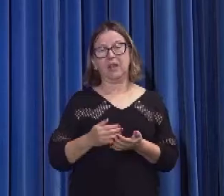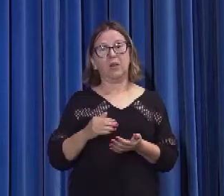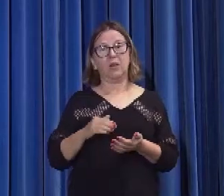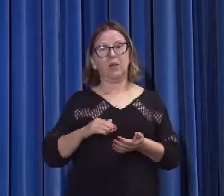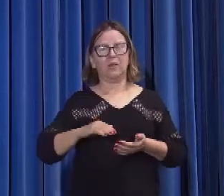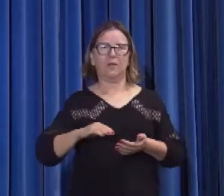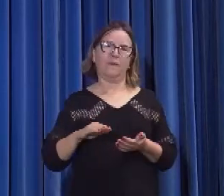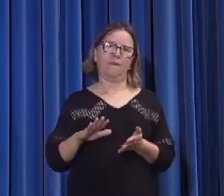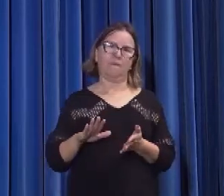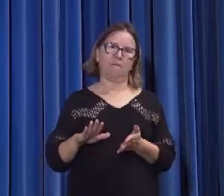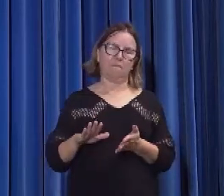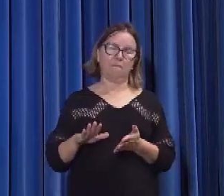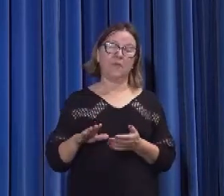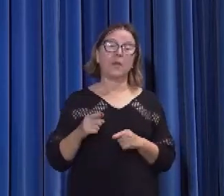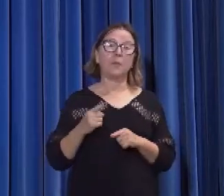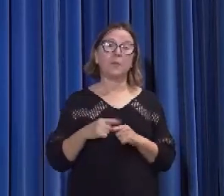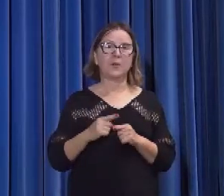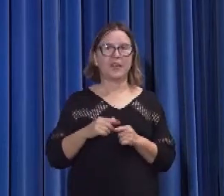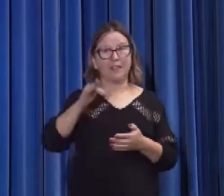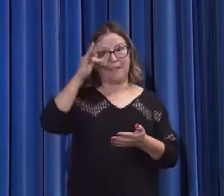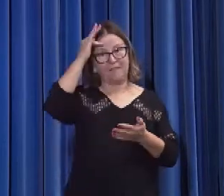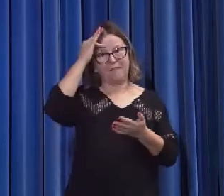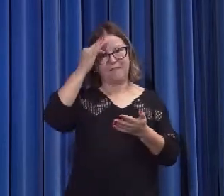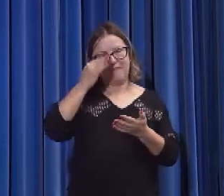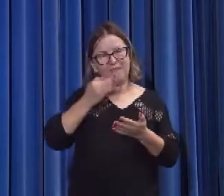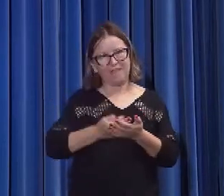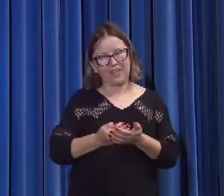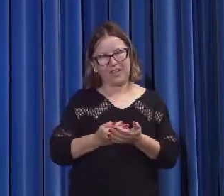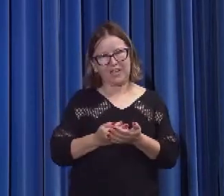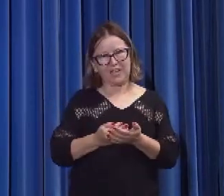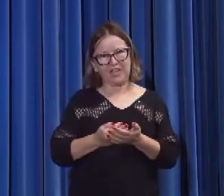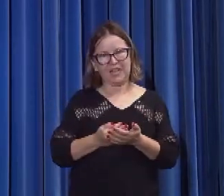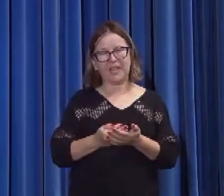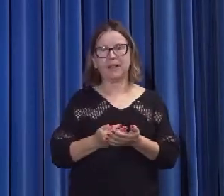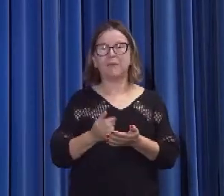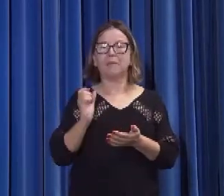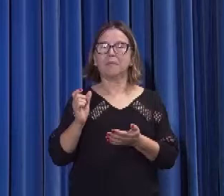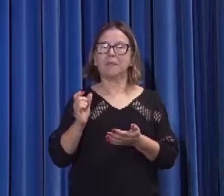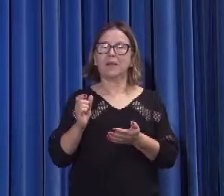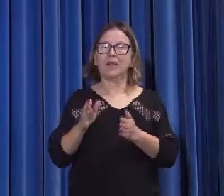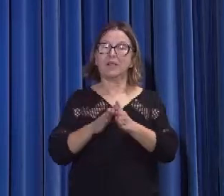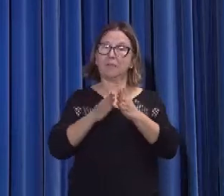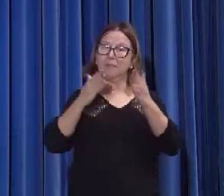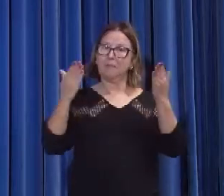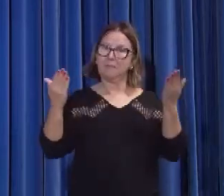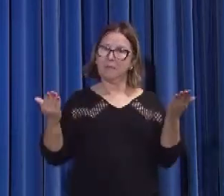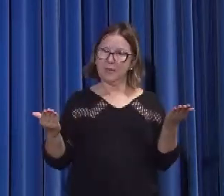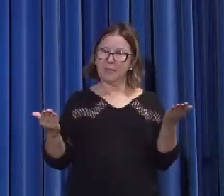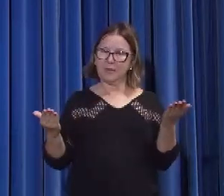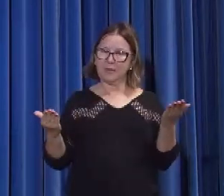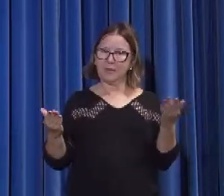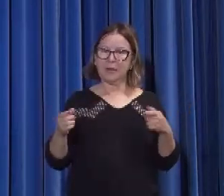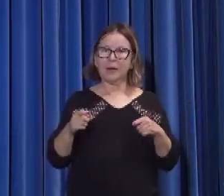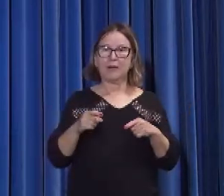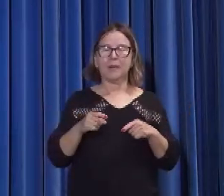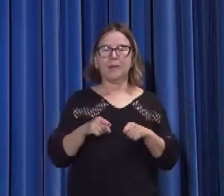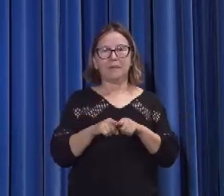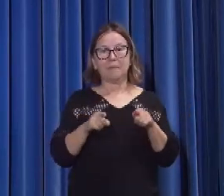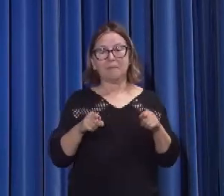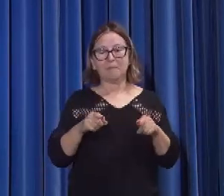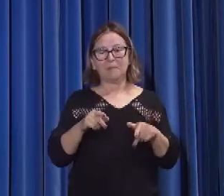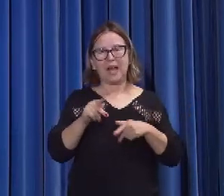A fé, ela é um termo exclusivamente bíblico e que foi emprestado pelo mundo, foi emprestado